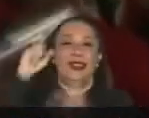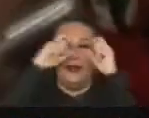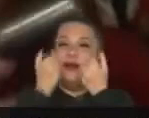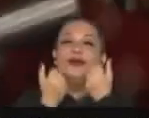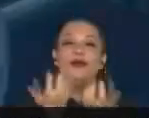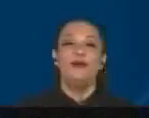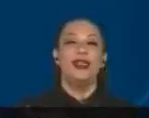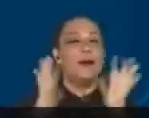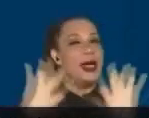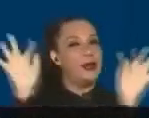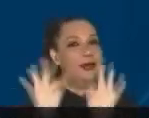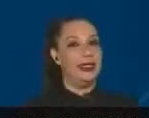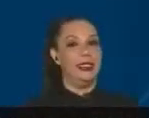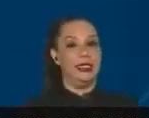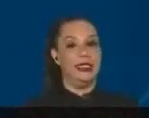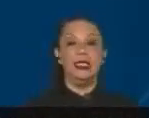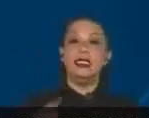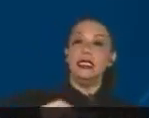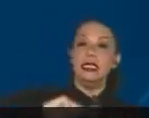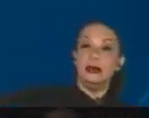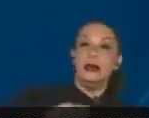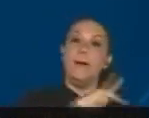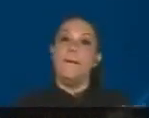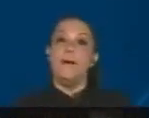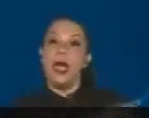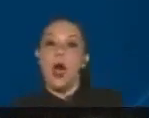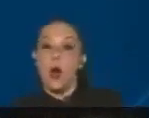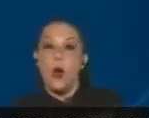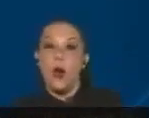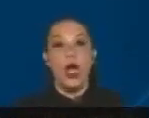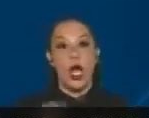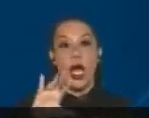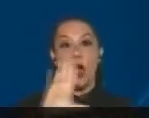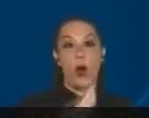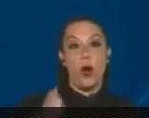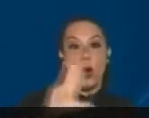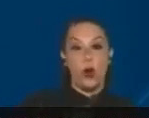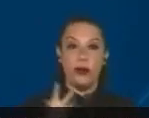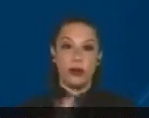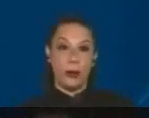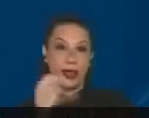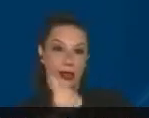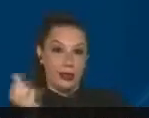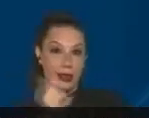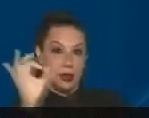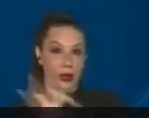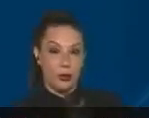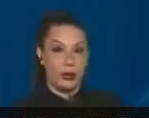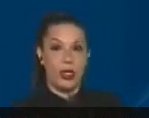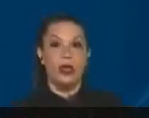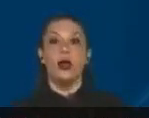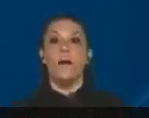tô feliz. Teresina, Piauí, onde Lula venceu com mais de 76% dos votos válidos,